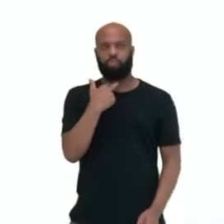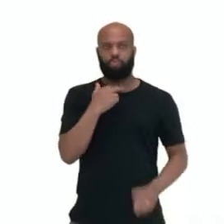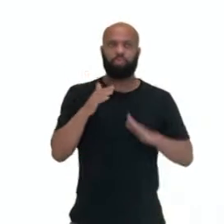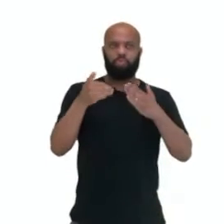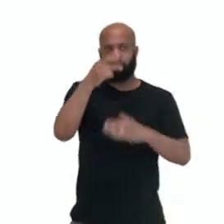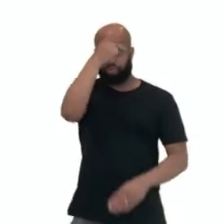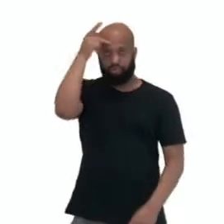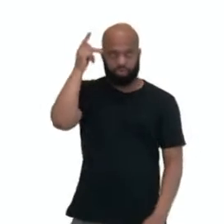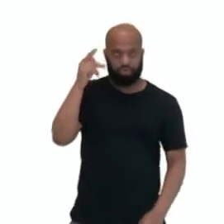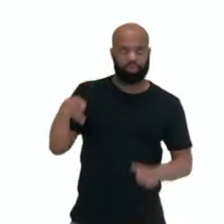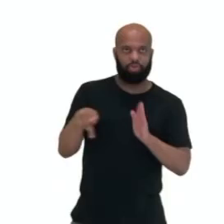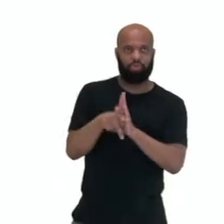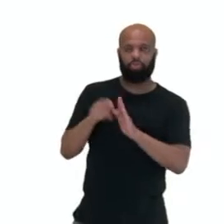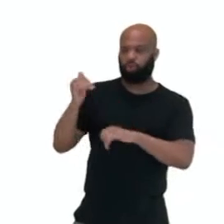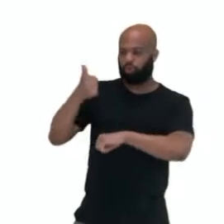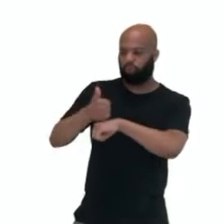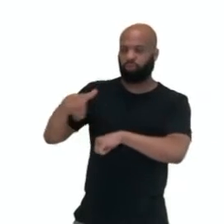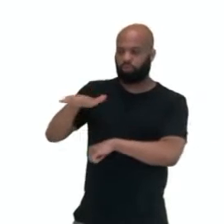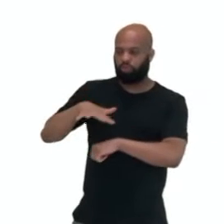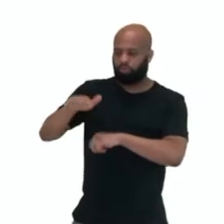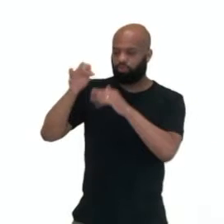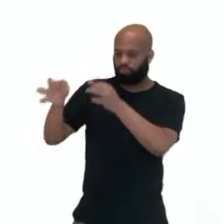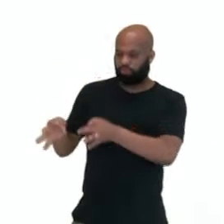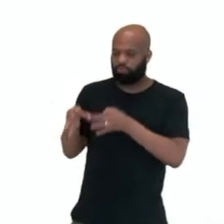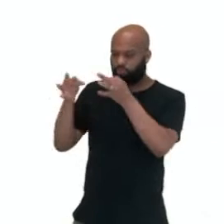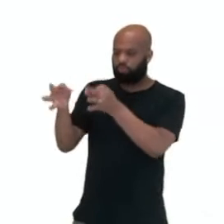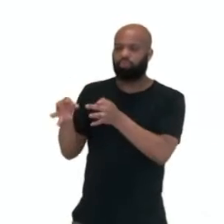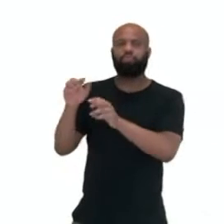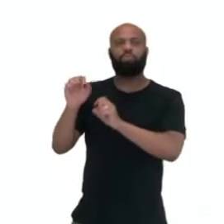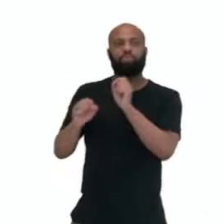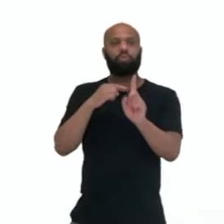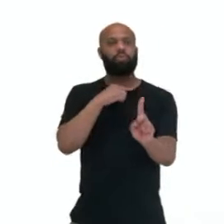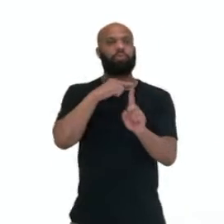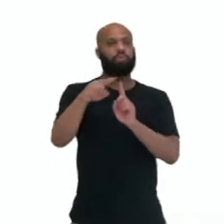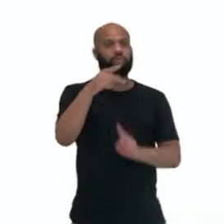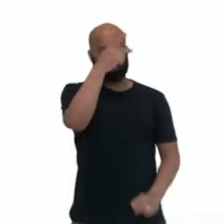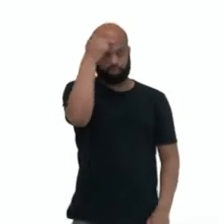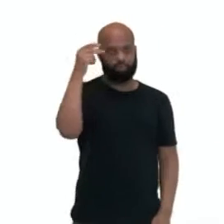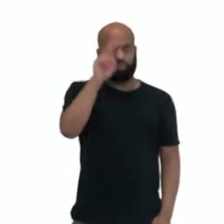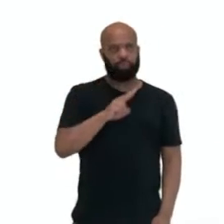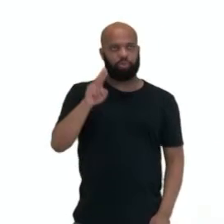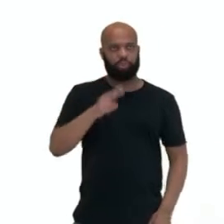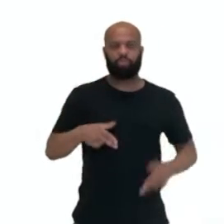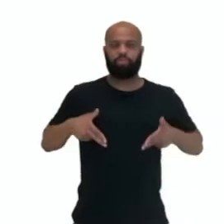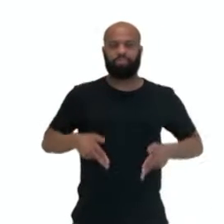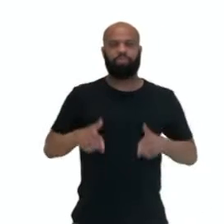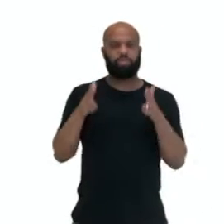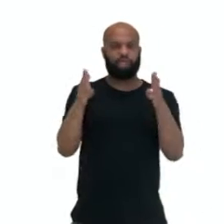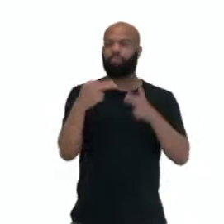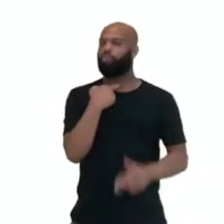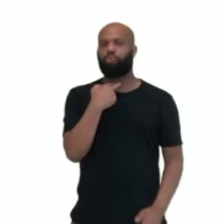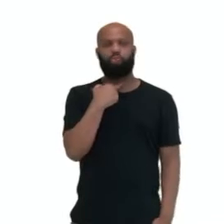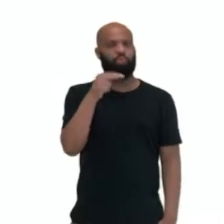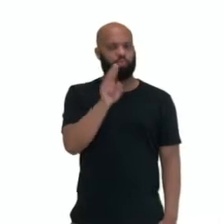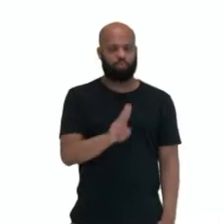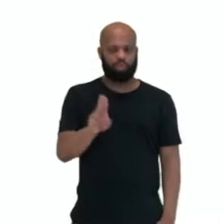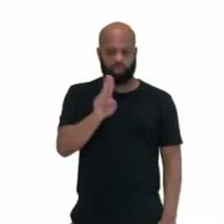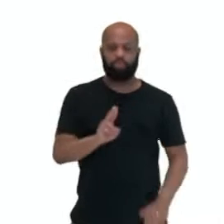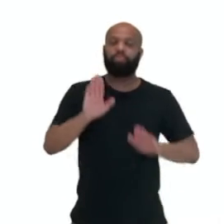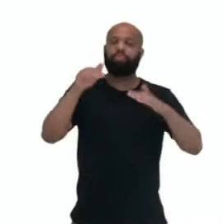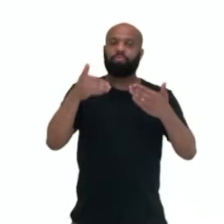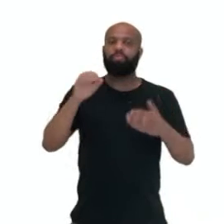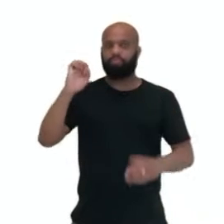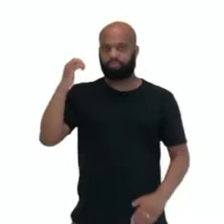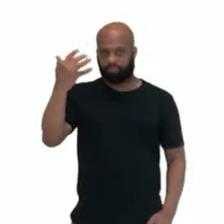as pessoas que eram donas ali, os senhores feudais, eles proibiram que as pessoas utilizassem armas na ilha.